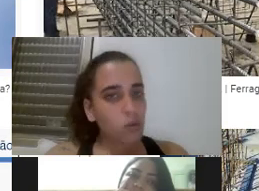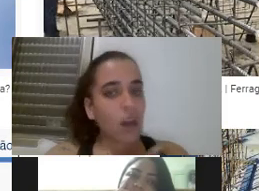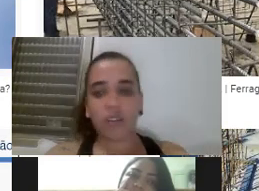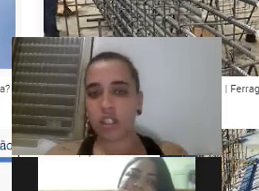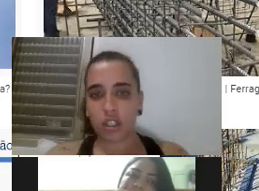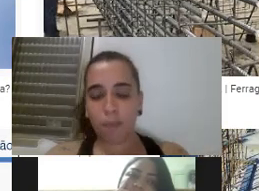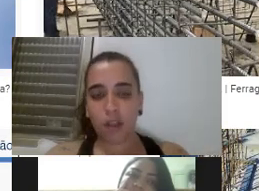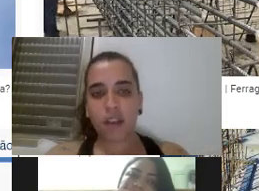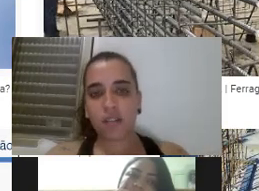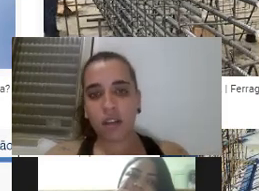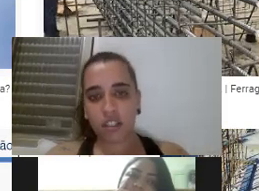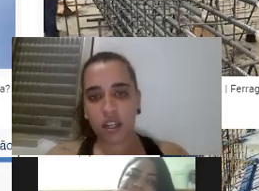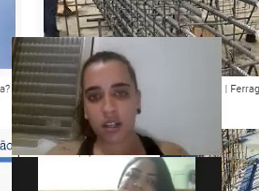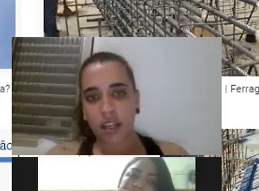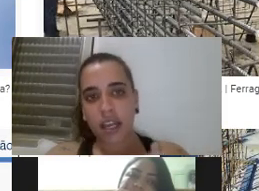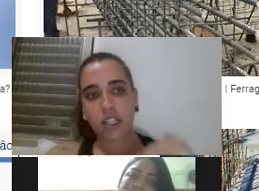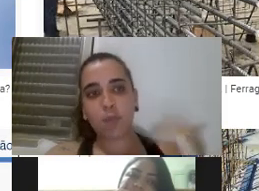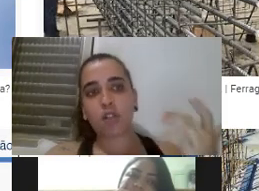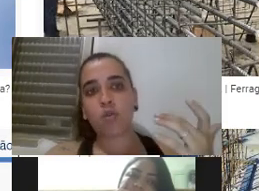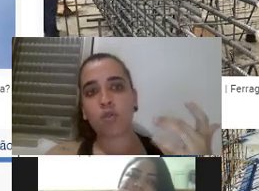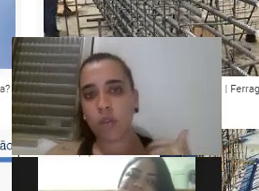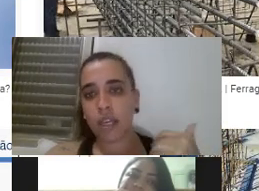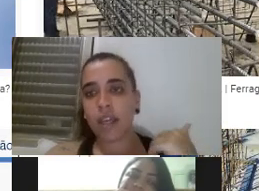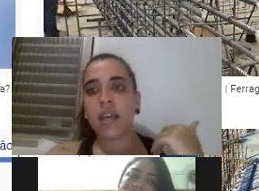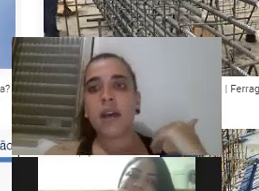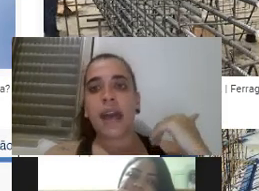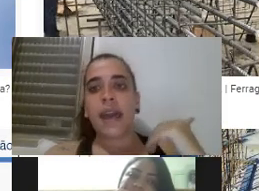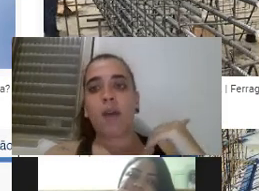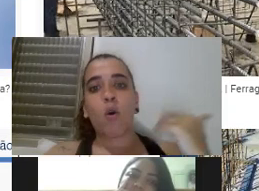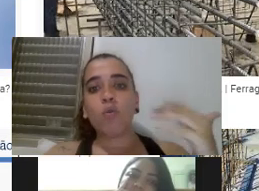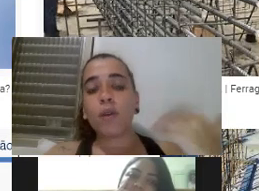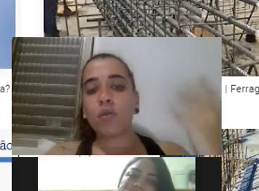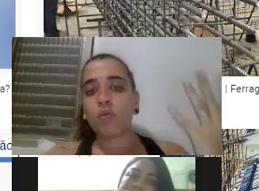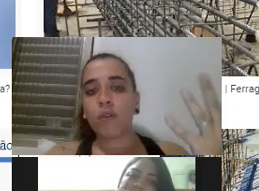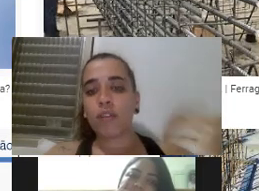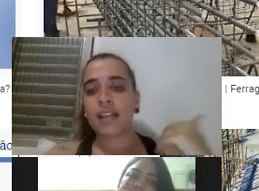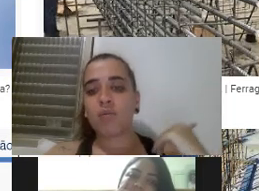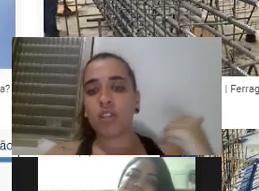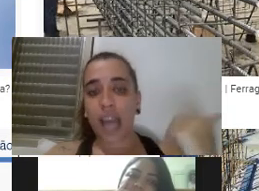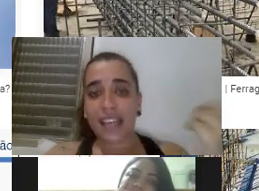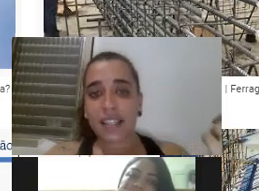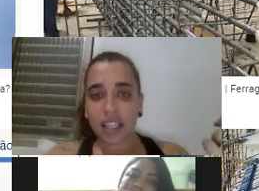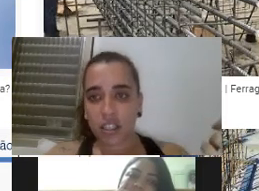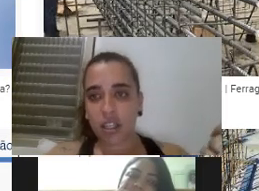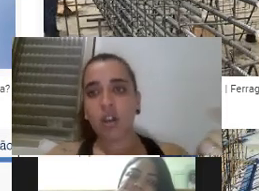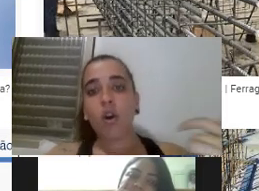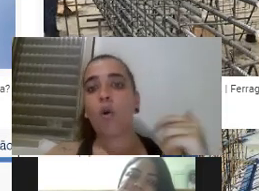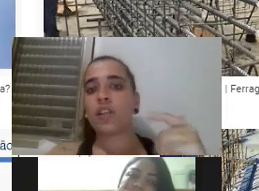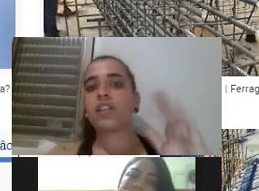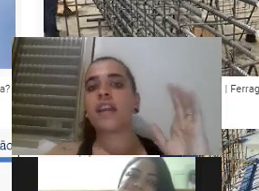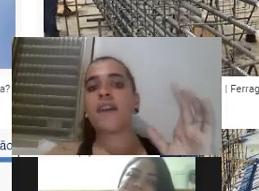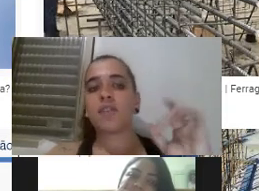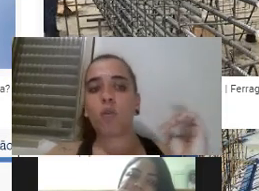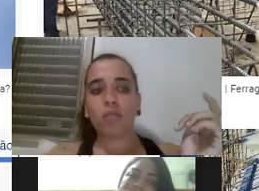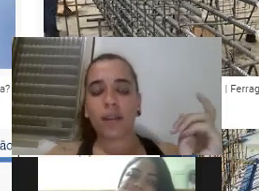função estrutural, então a gente não pode fazer um radier. A gente pode construir ou numa fundação que já existe, ou